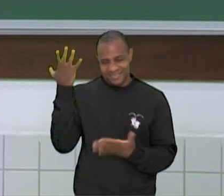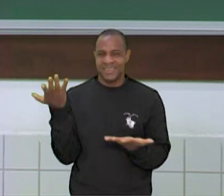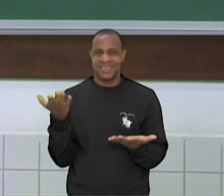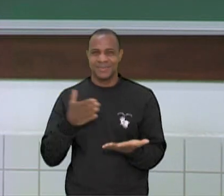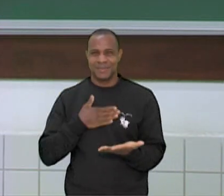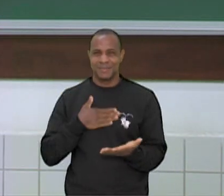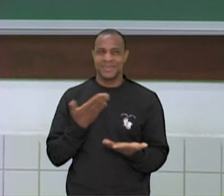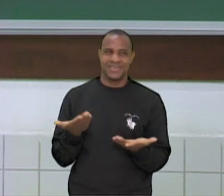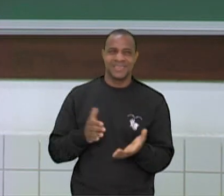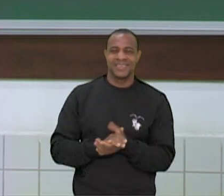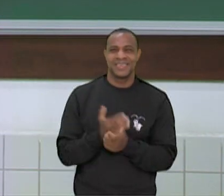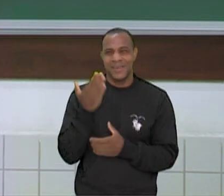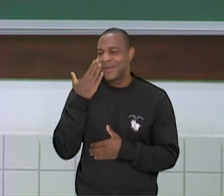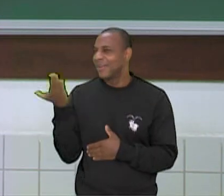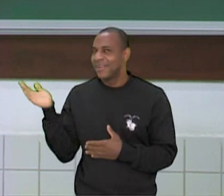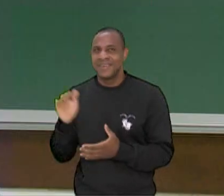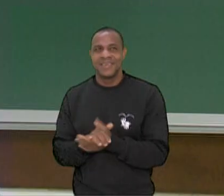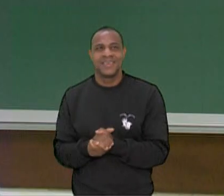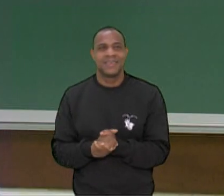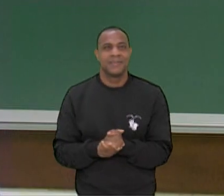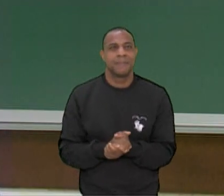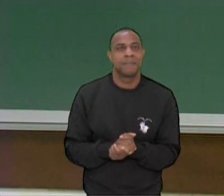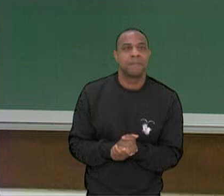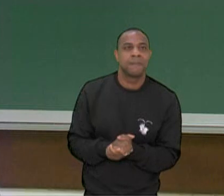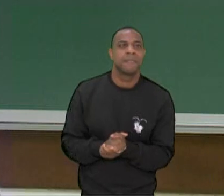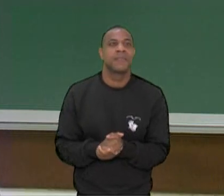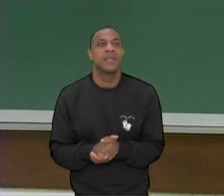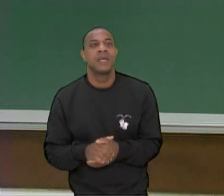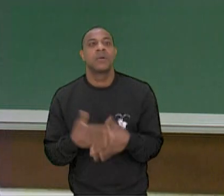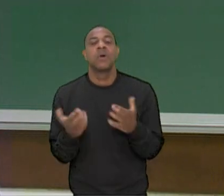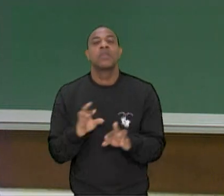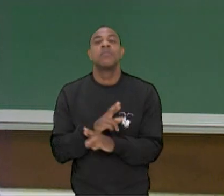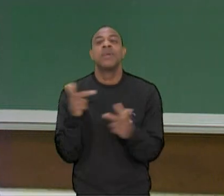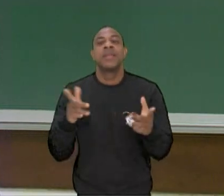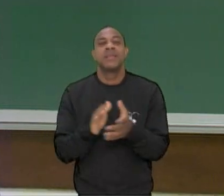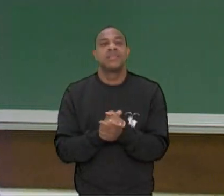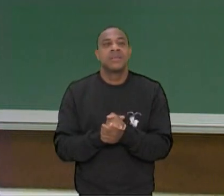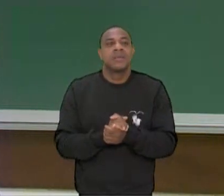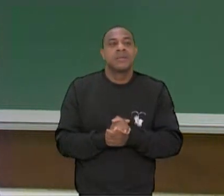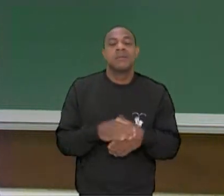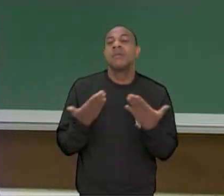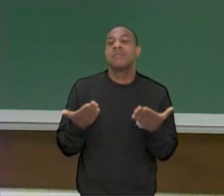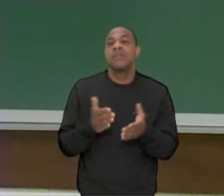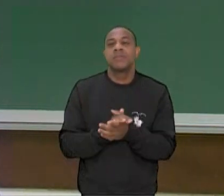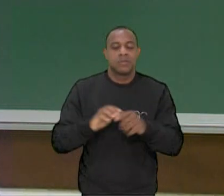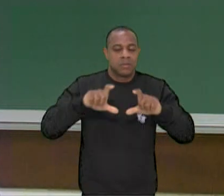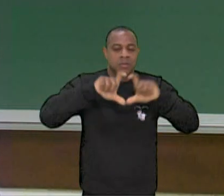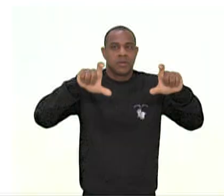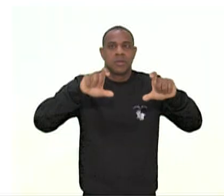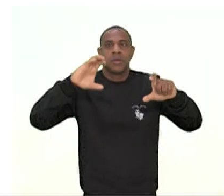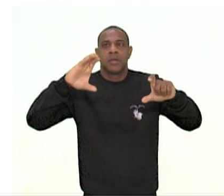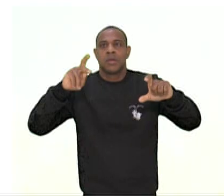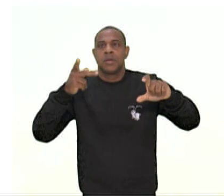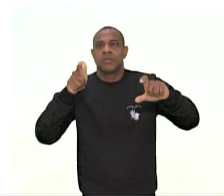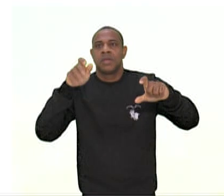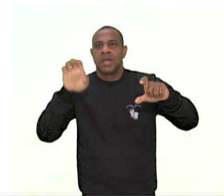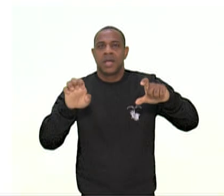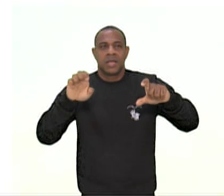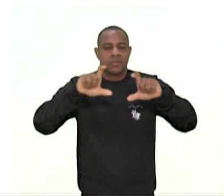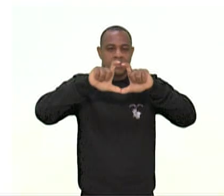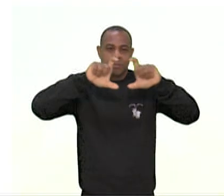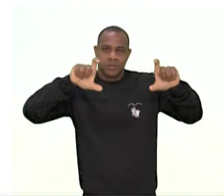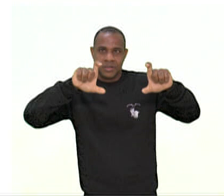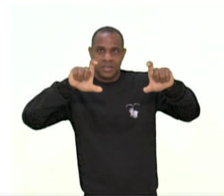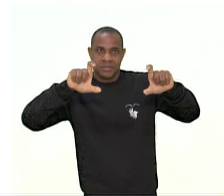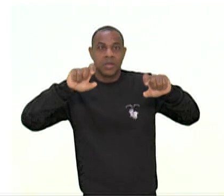mim, né? Vamos lá então, aos leitores assíduos. Qual é a diferença? Letra A, uhul! A charge faz